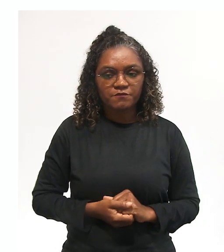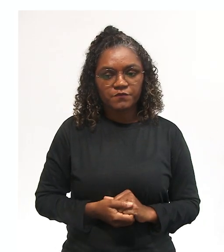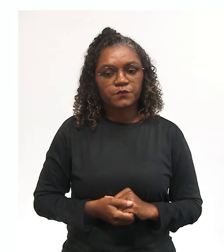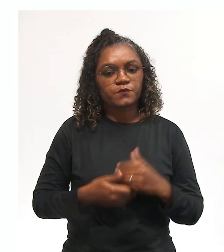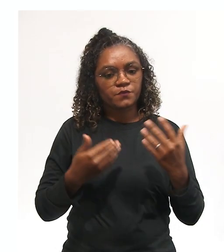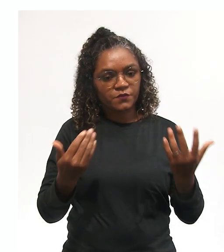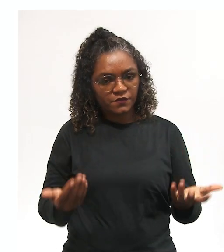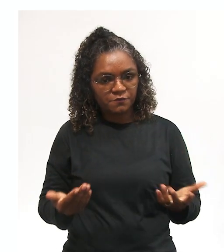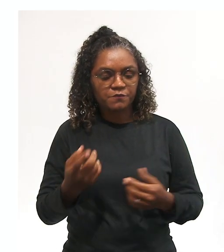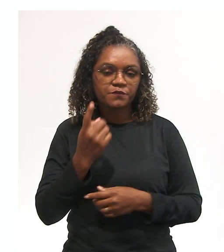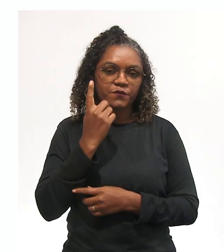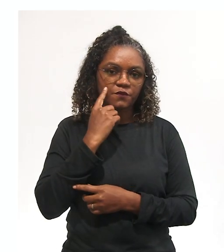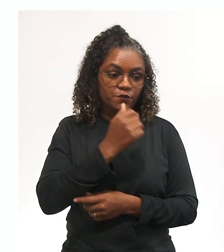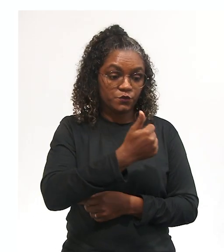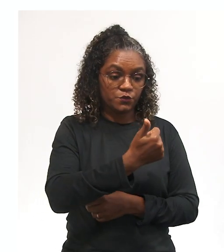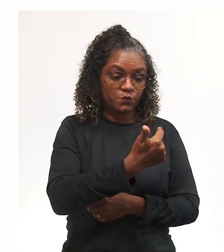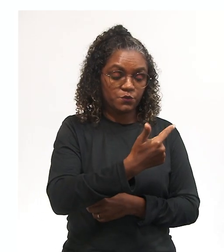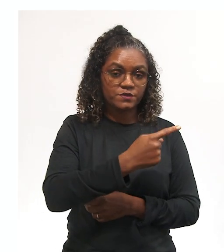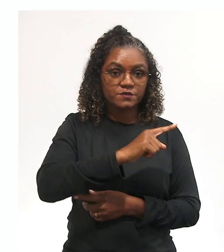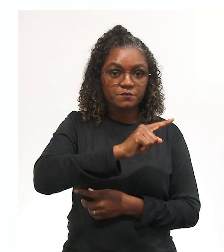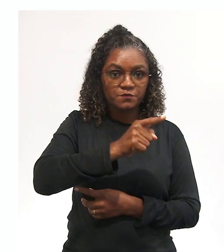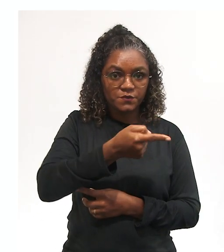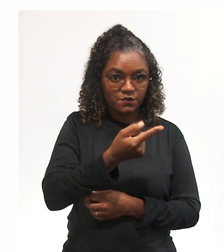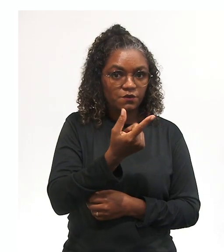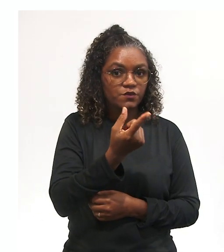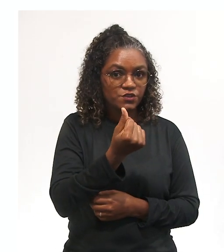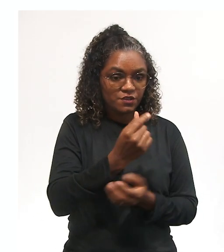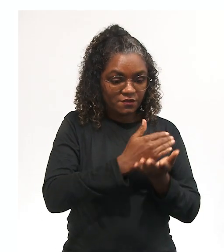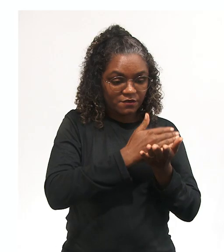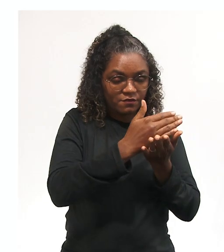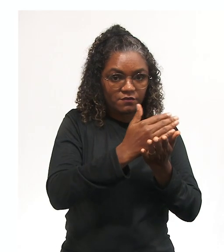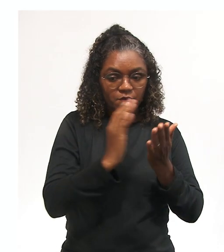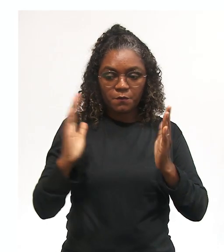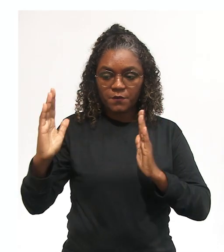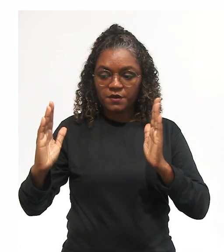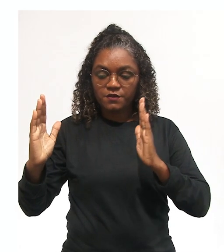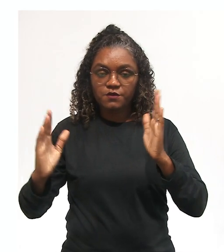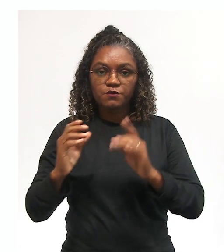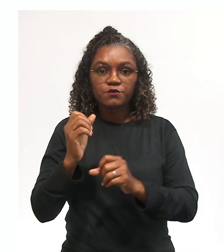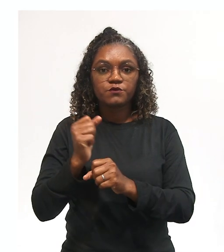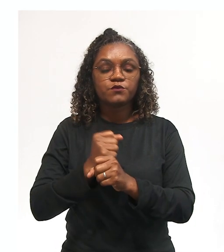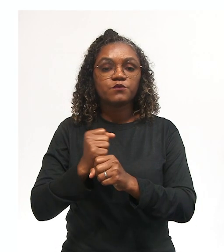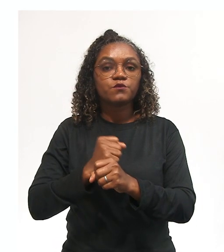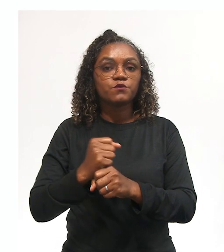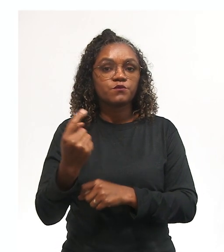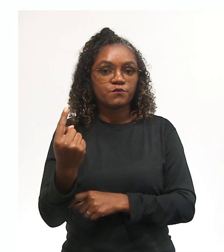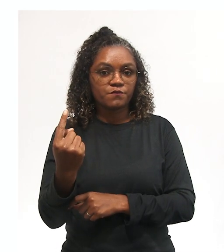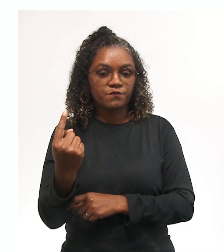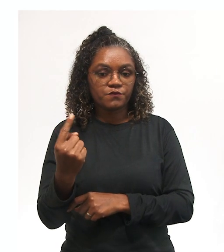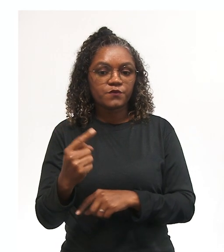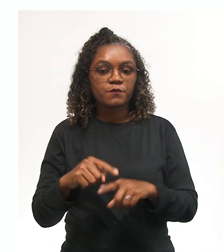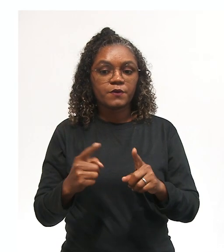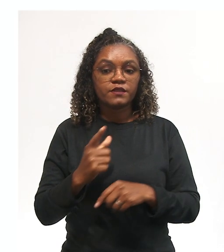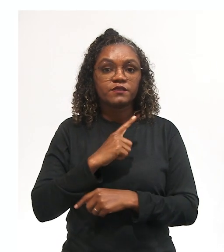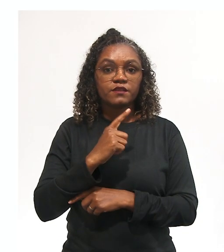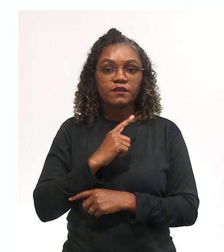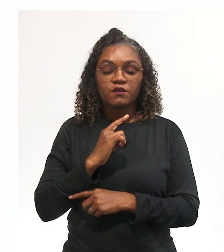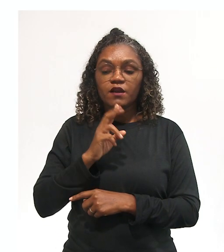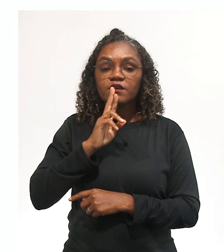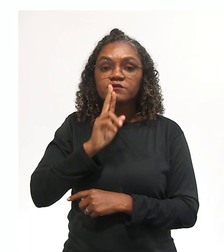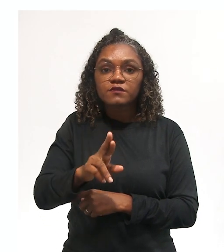temos um capital de 12 mil, nós temos o prazo de 1 ano, ele deu para nós o montante de 17